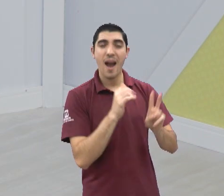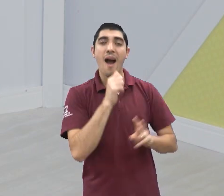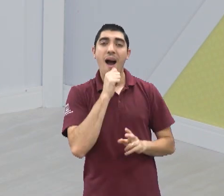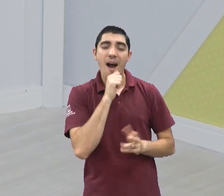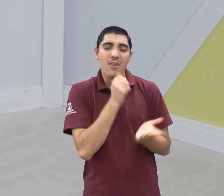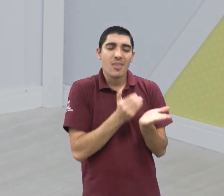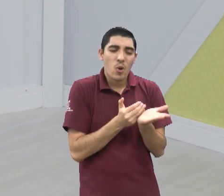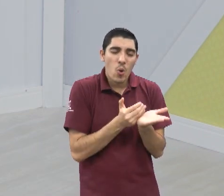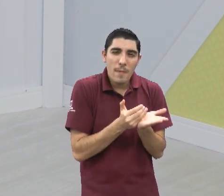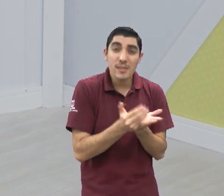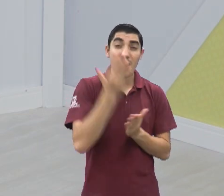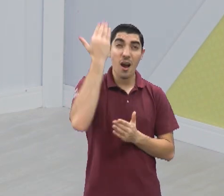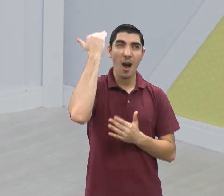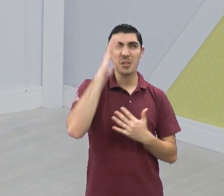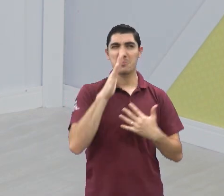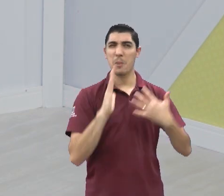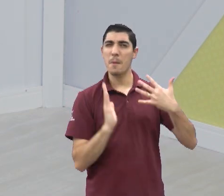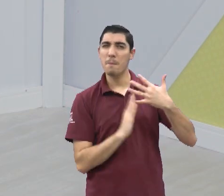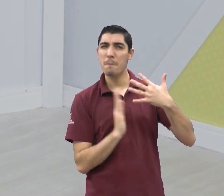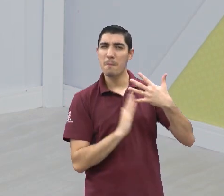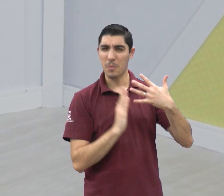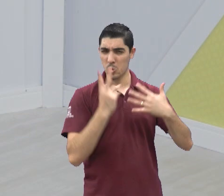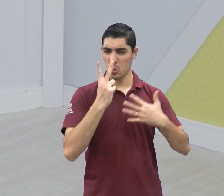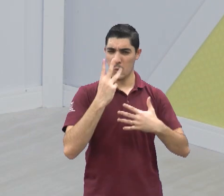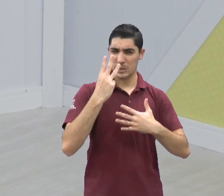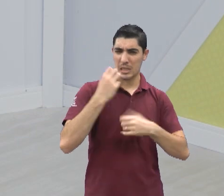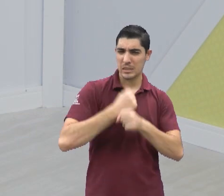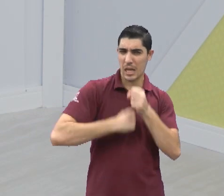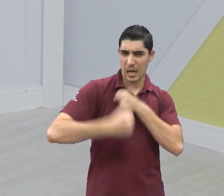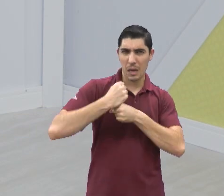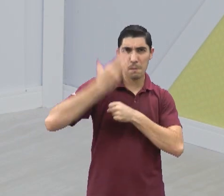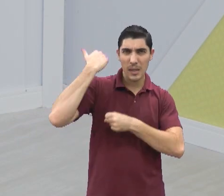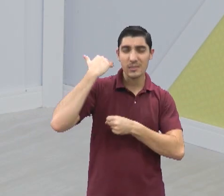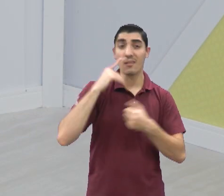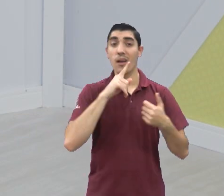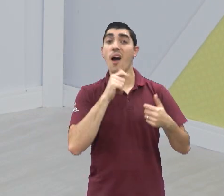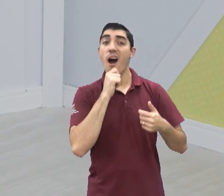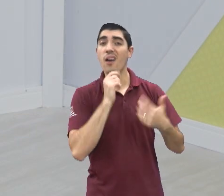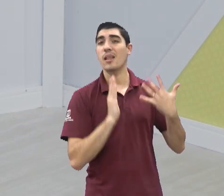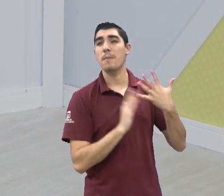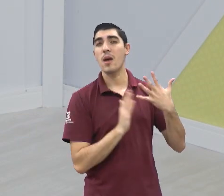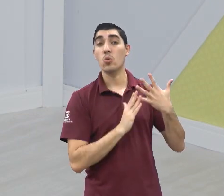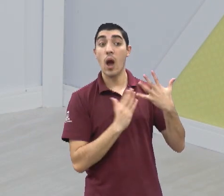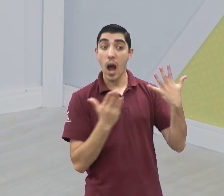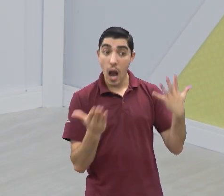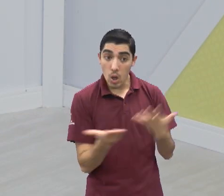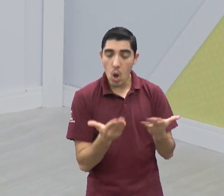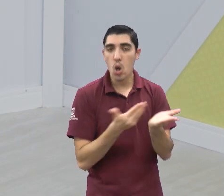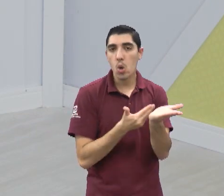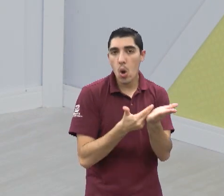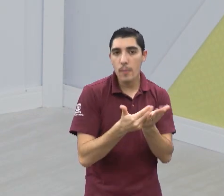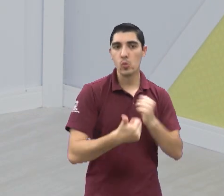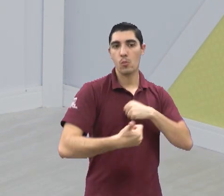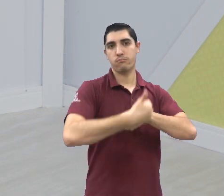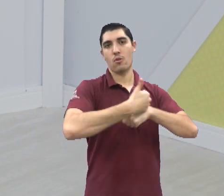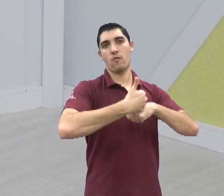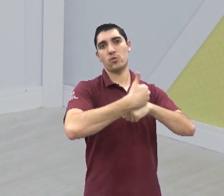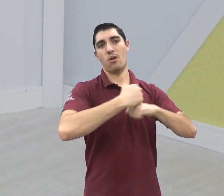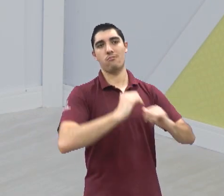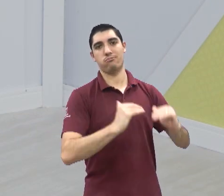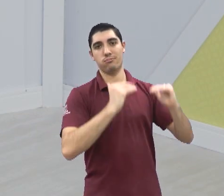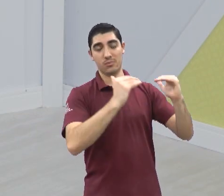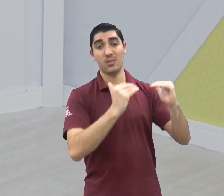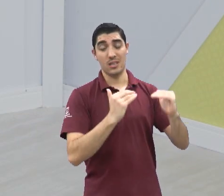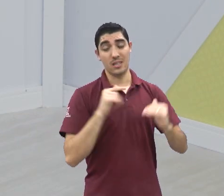que era amador até 2-3 anos atrás, se profissionalizou, já joga o Campeonato Paulista, acho que há 2 temporadas, vai enfrentar a forte equipe do